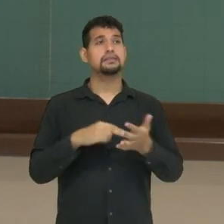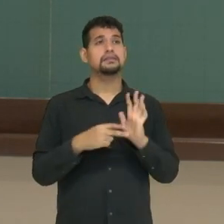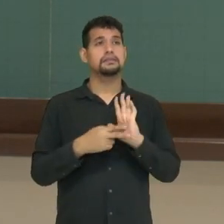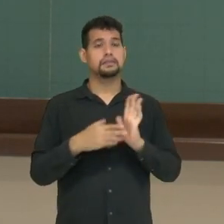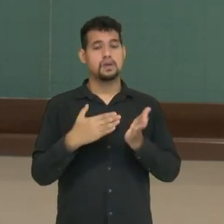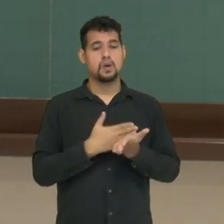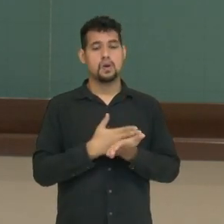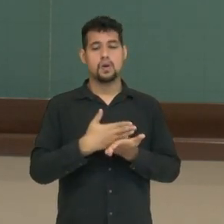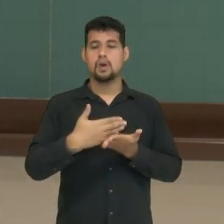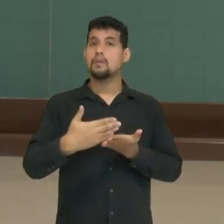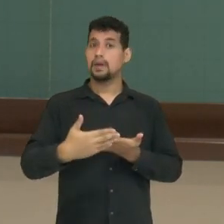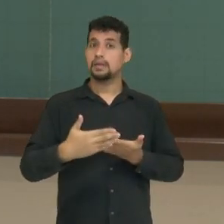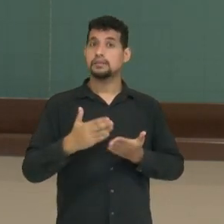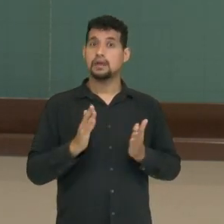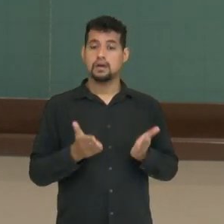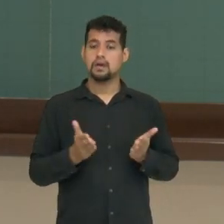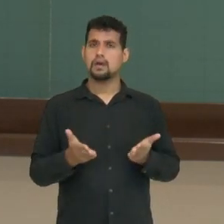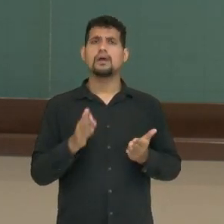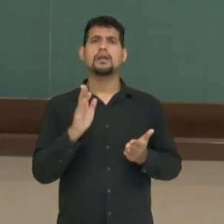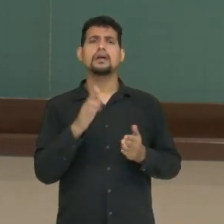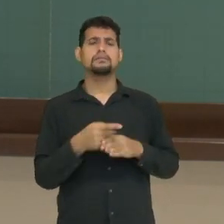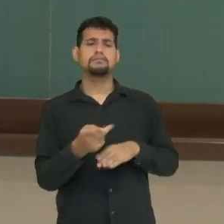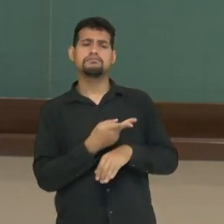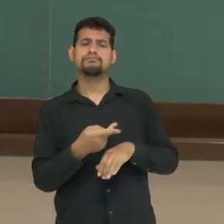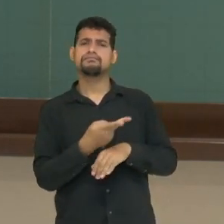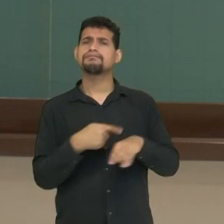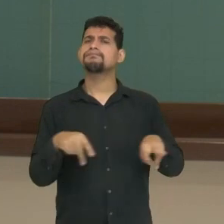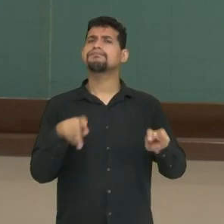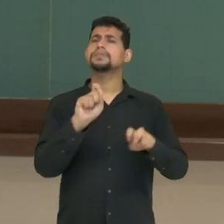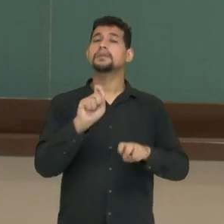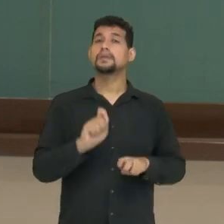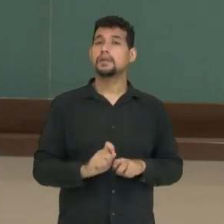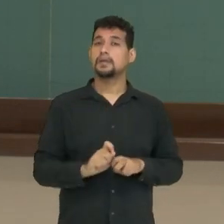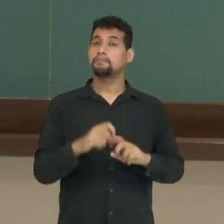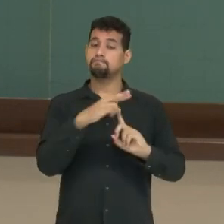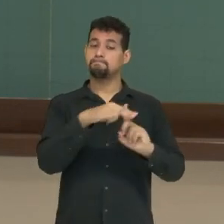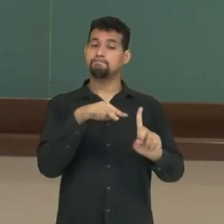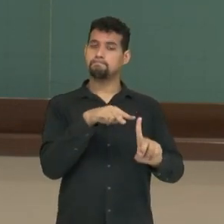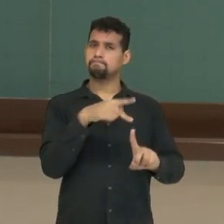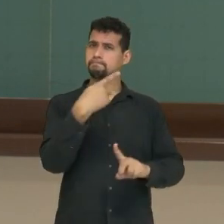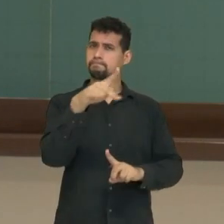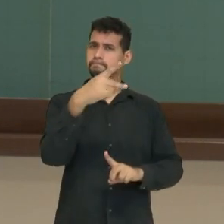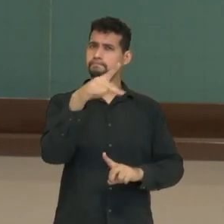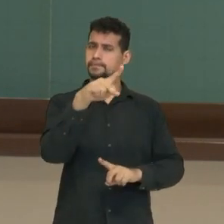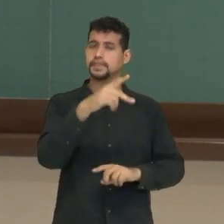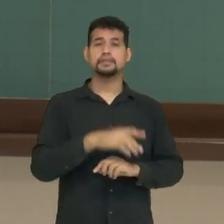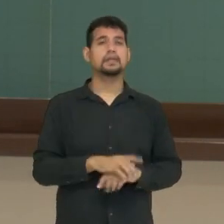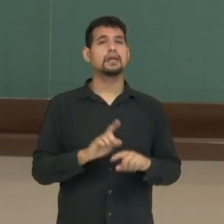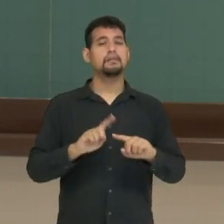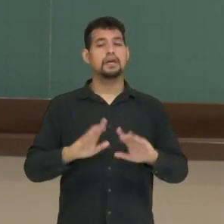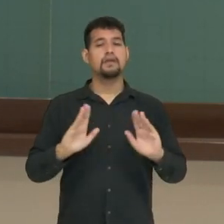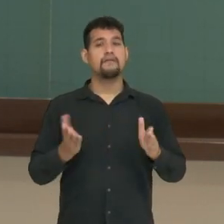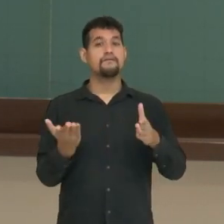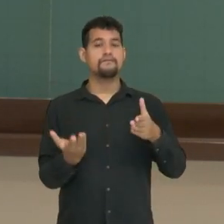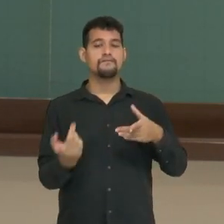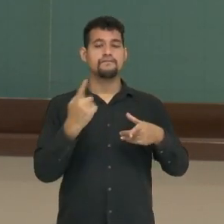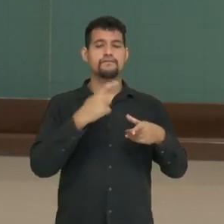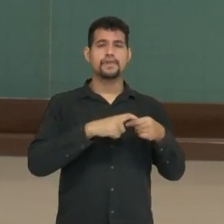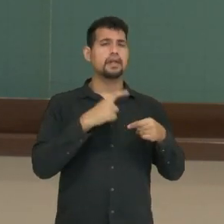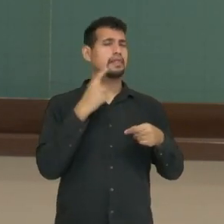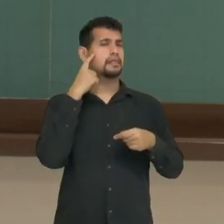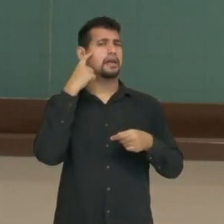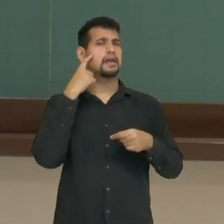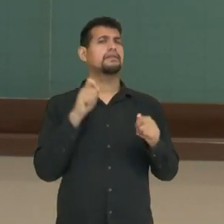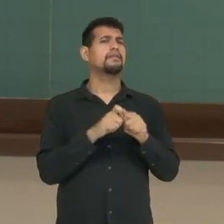começa agora a sua busca sobre o seu ponto de vista. Então, retomando a estrutura, o que você vai